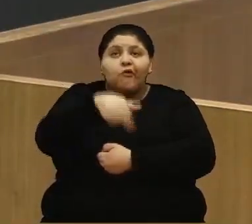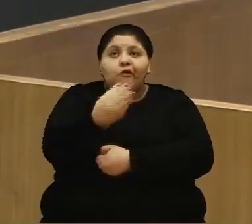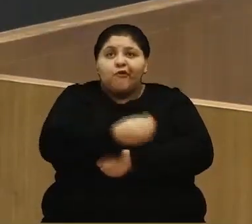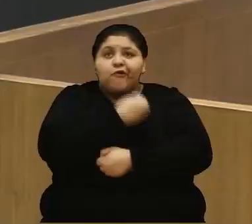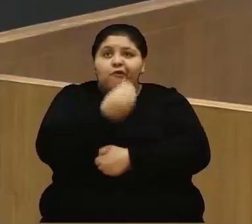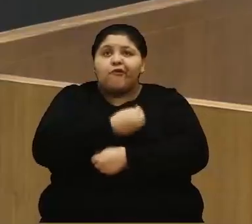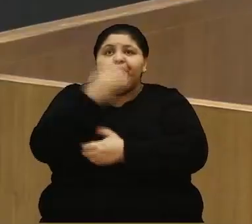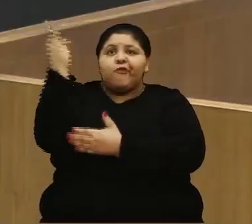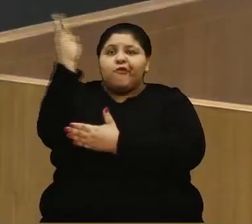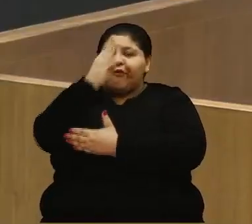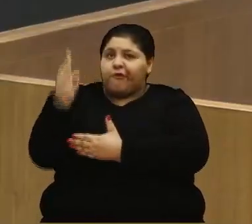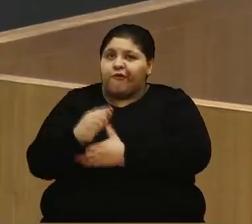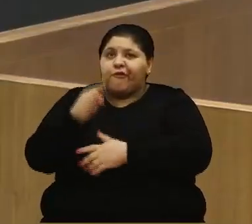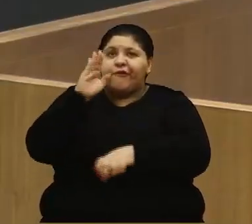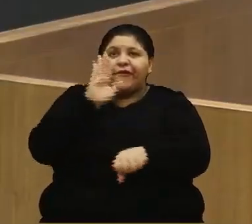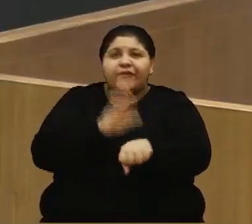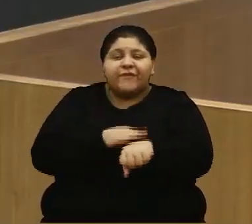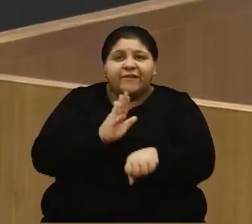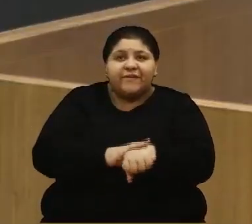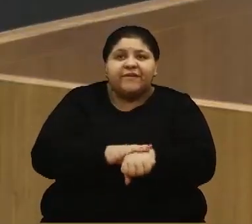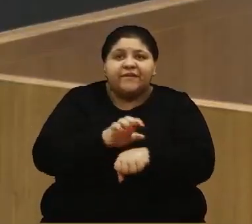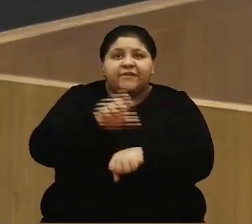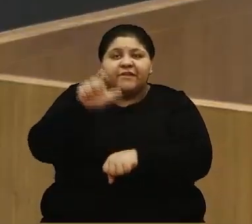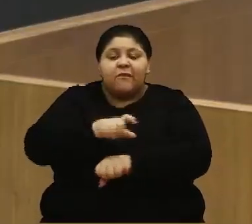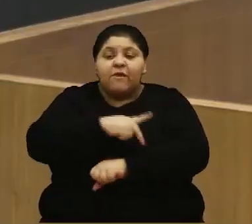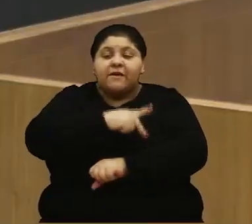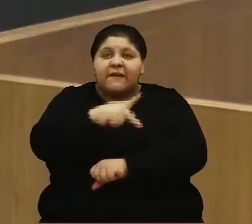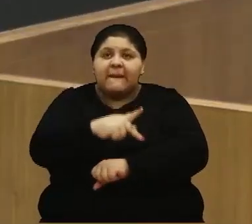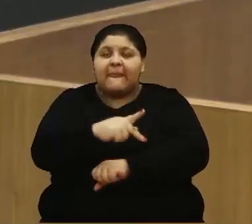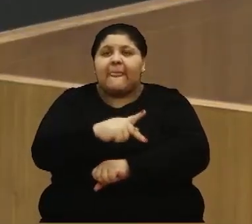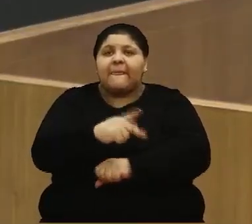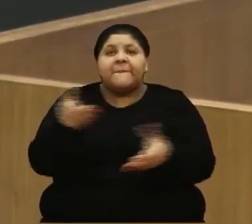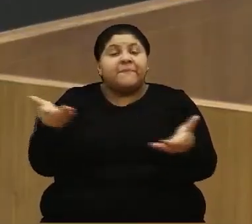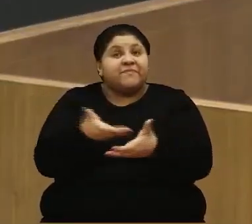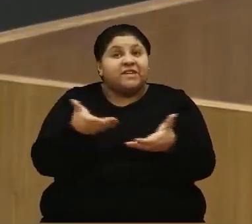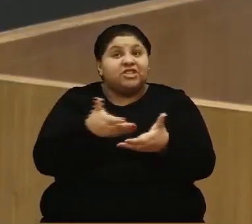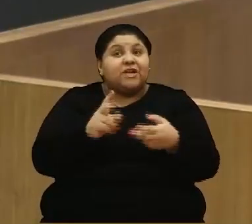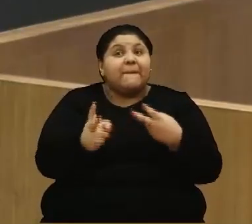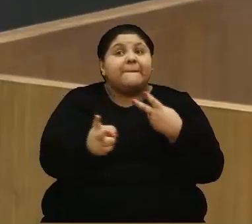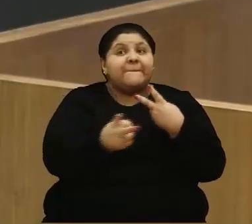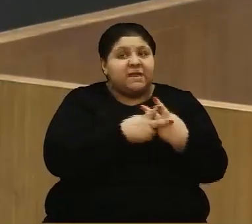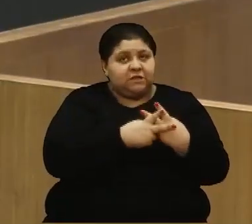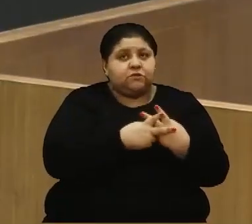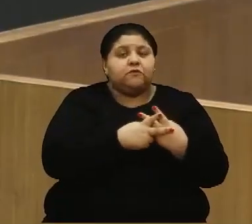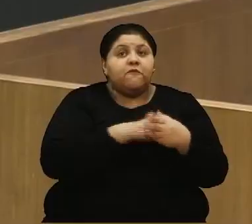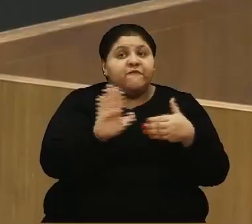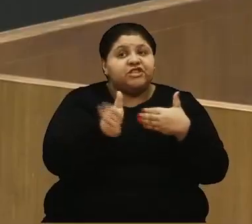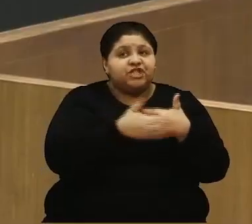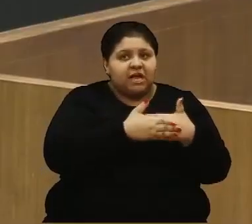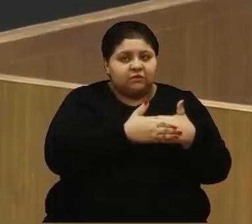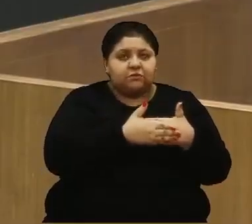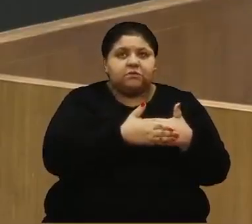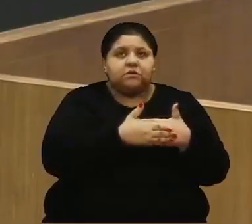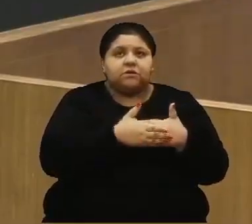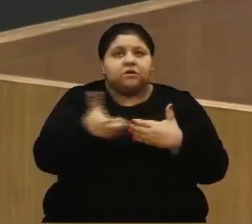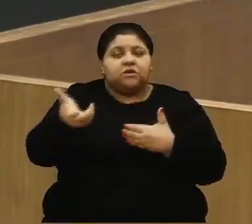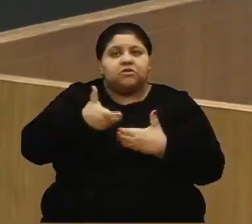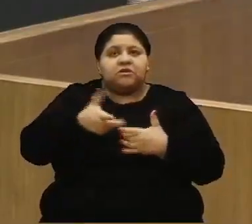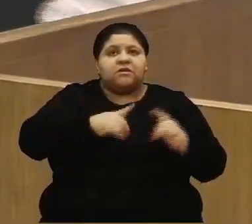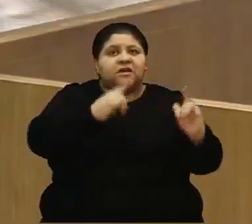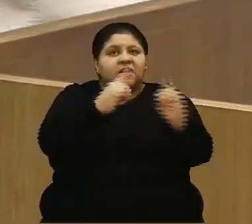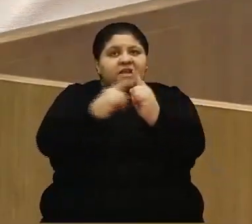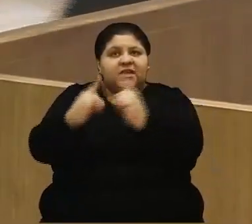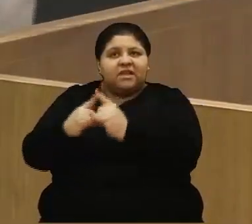no Brasil um momento onde um ex-presidente que já deveria estar preso quer que as